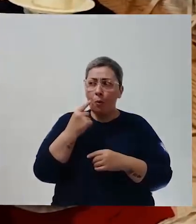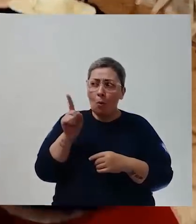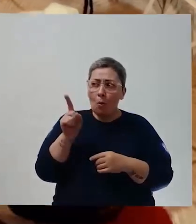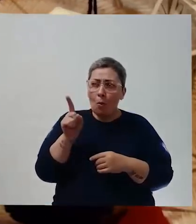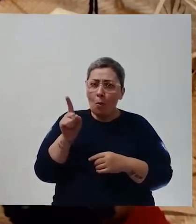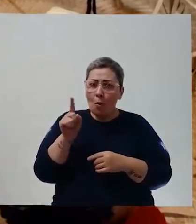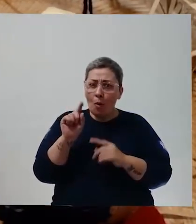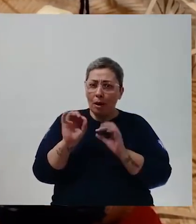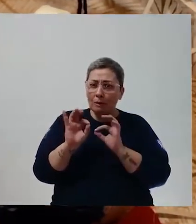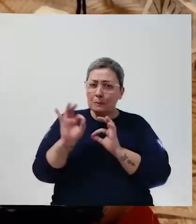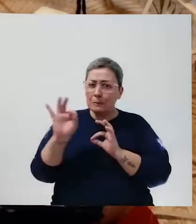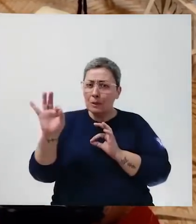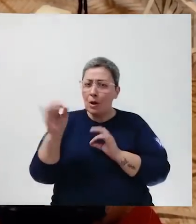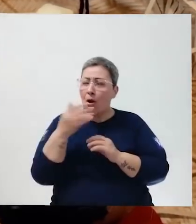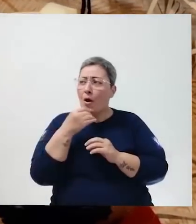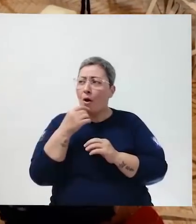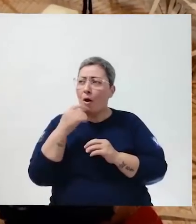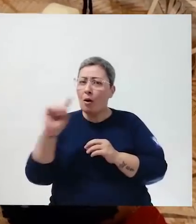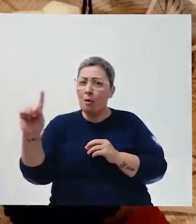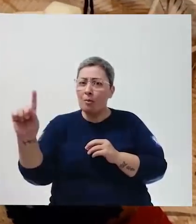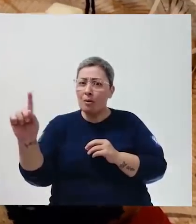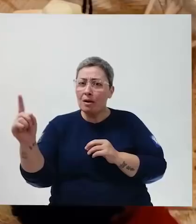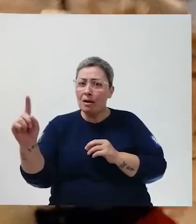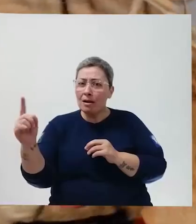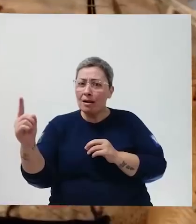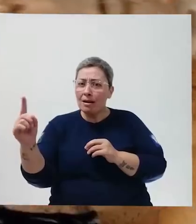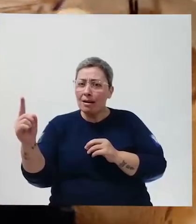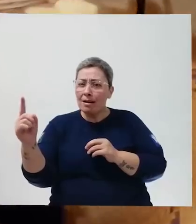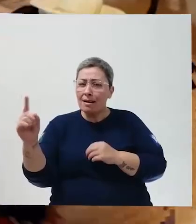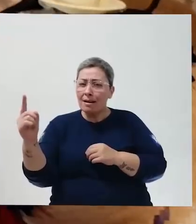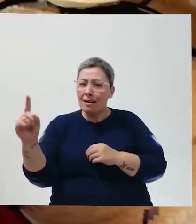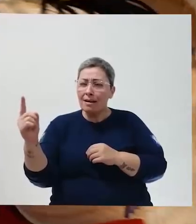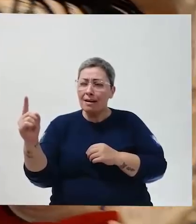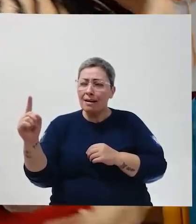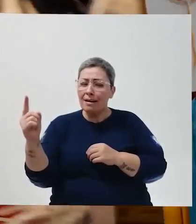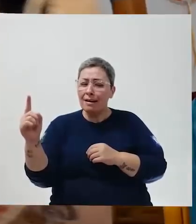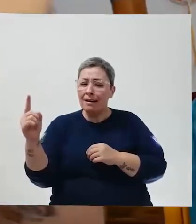longe um homem que vinha chegando.